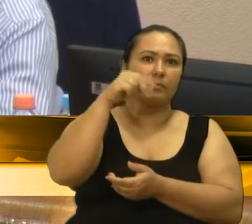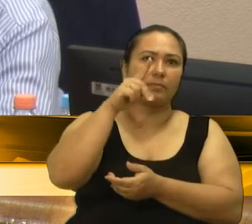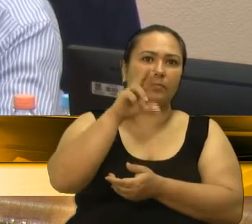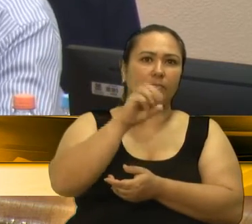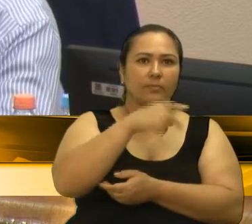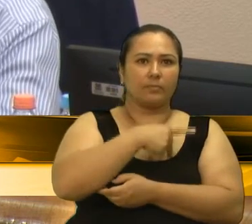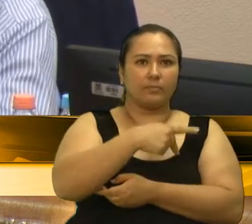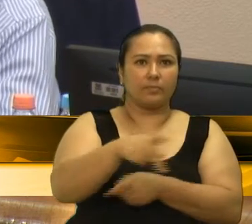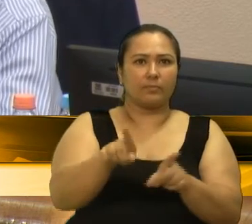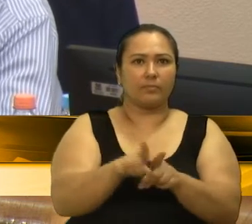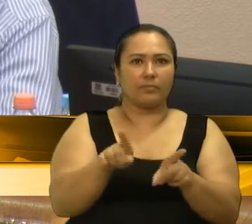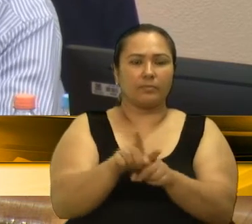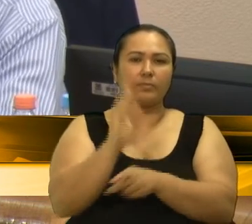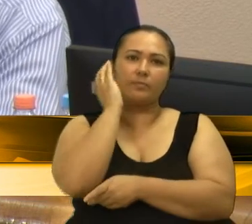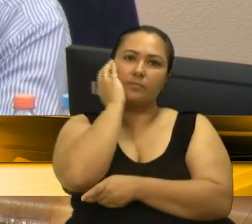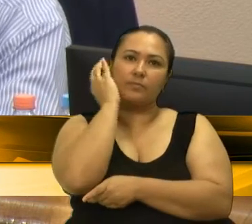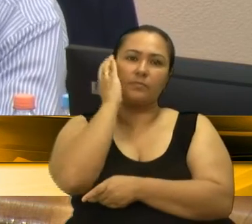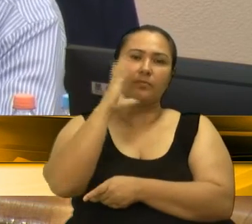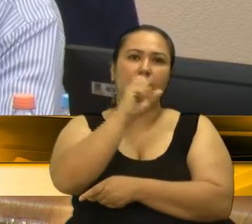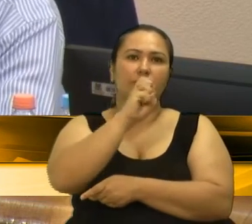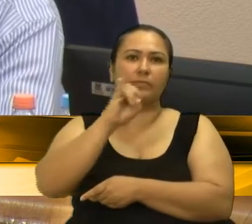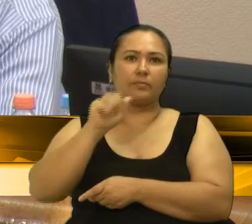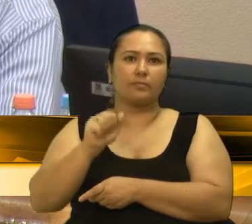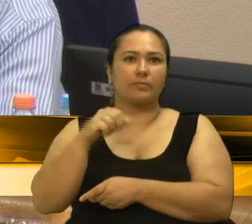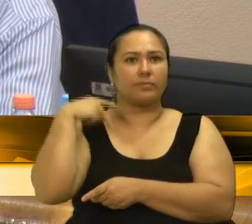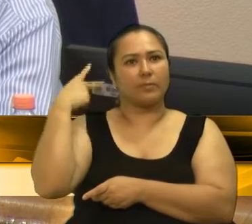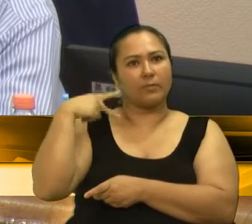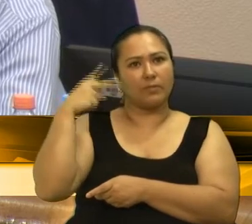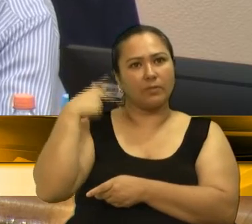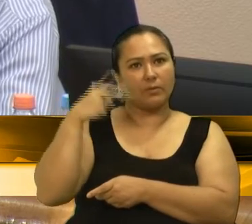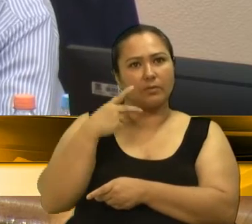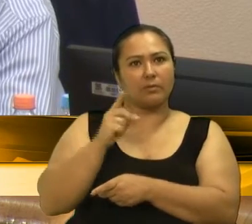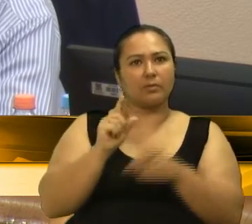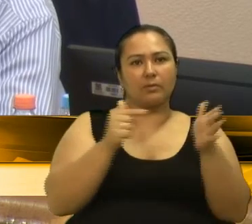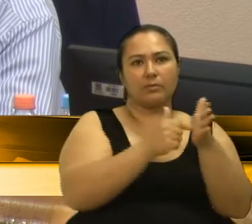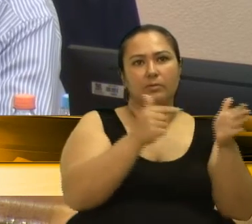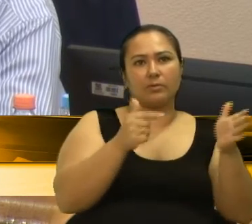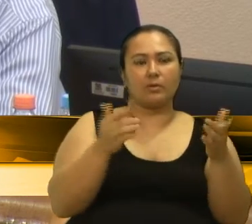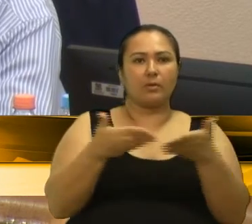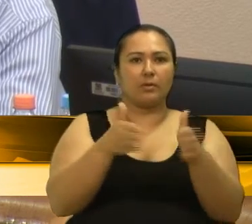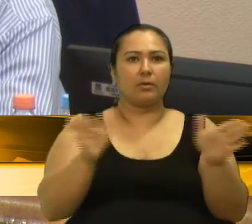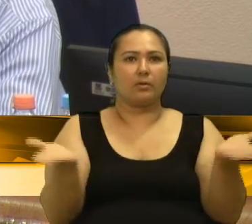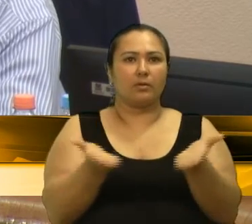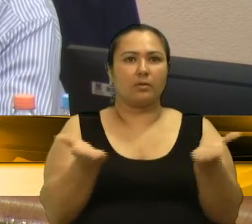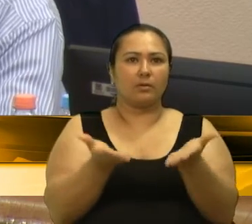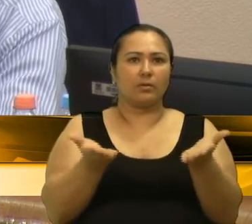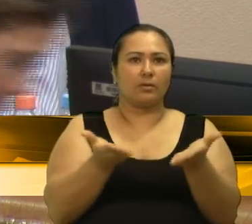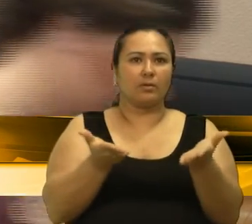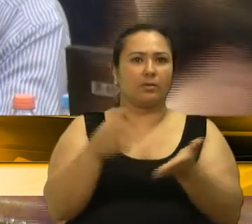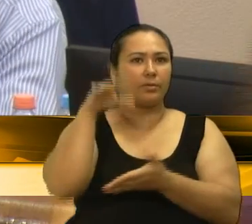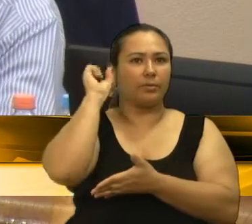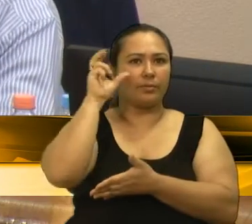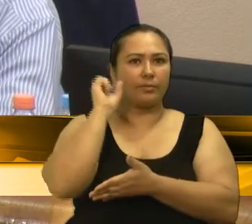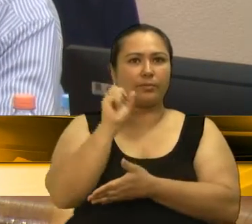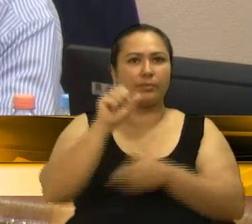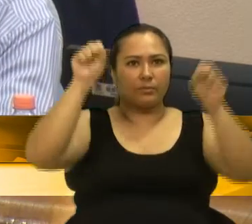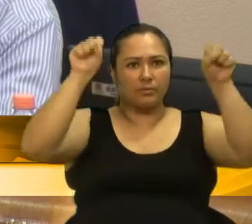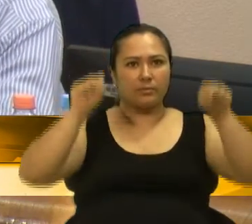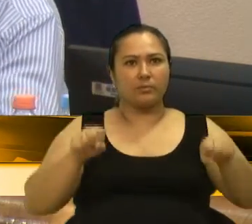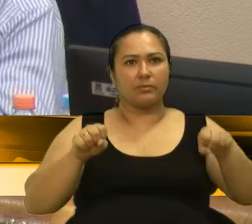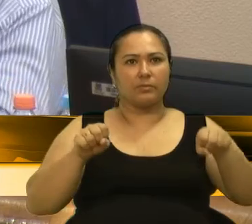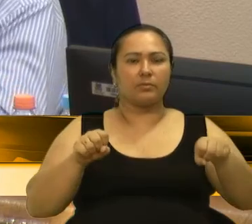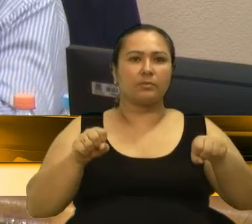também a senhora doutora Cássia Andréa Azevedo Kuhn, advogada do denunciado. Aberta sessão, passou-se a oitiva da testemunha, a senhora Mirângela Rossi, secretária